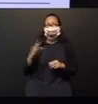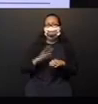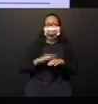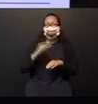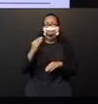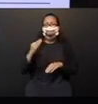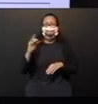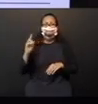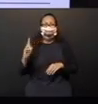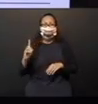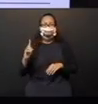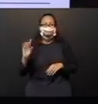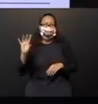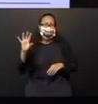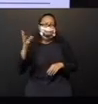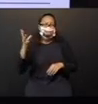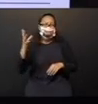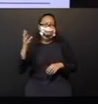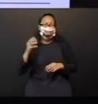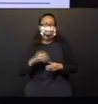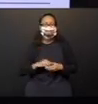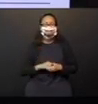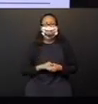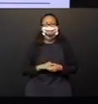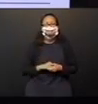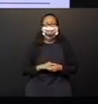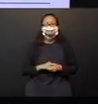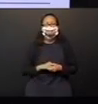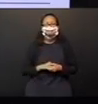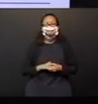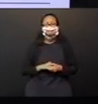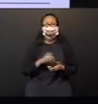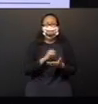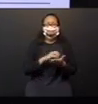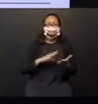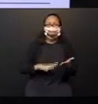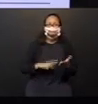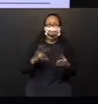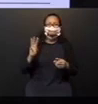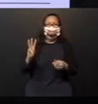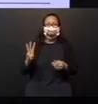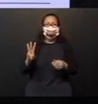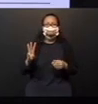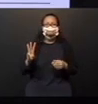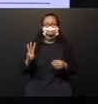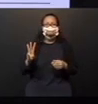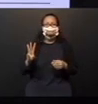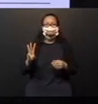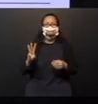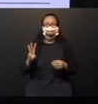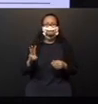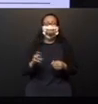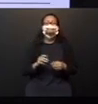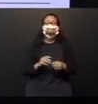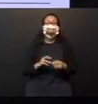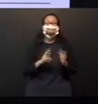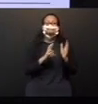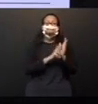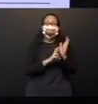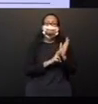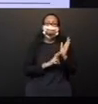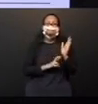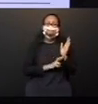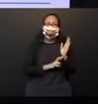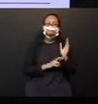acontece? Tá certo? No exercício 3, complete a regra. O